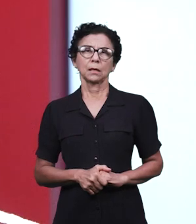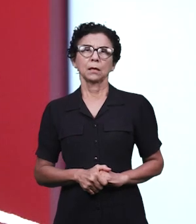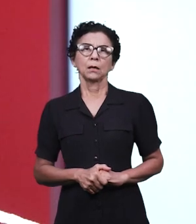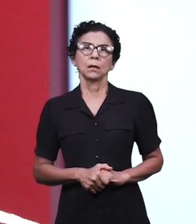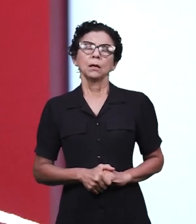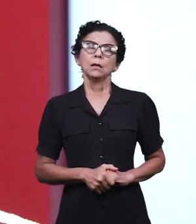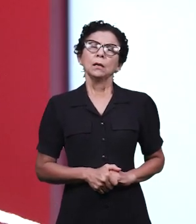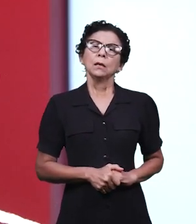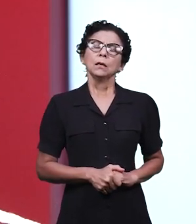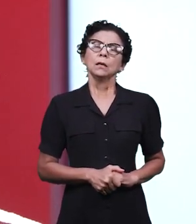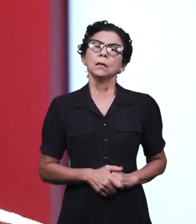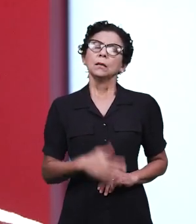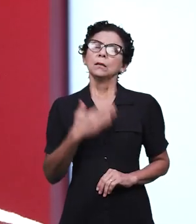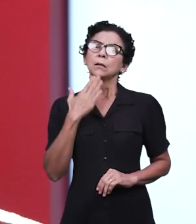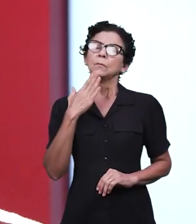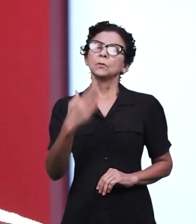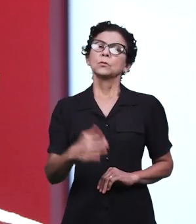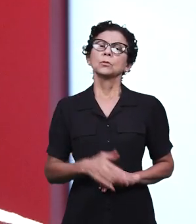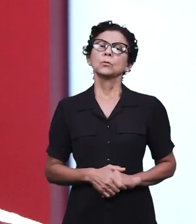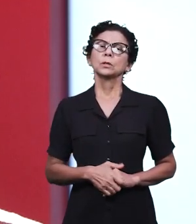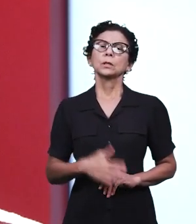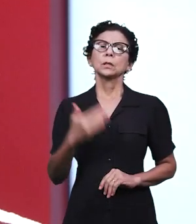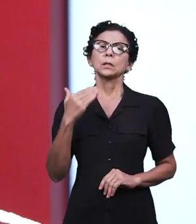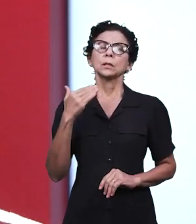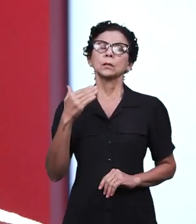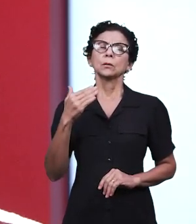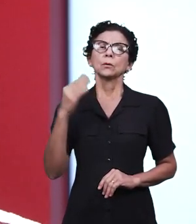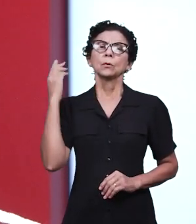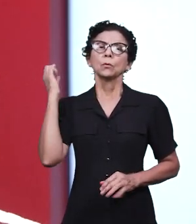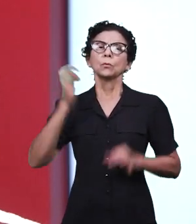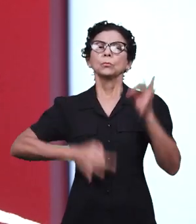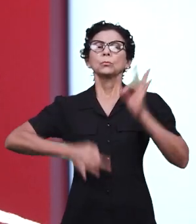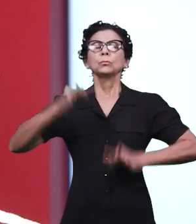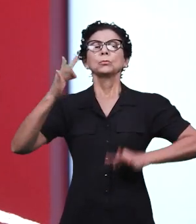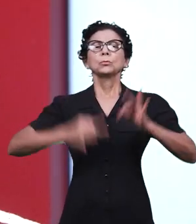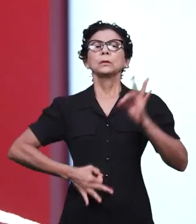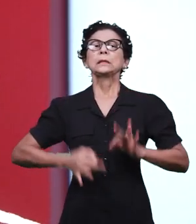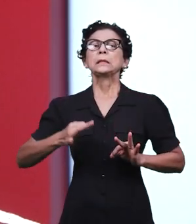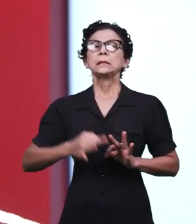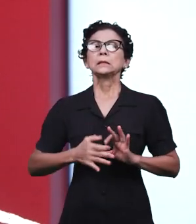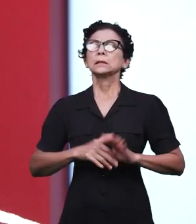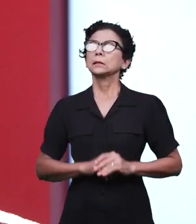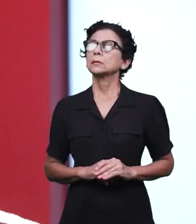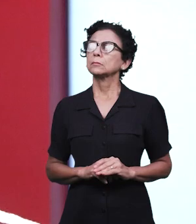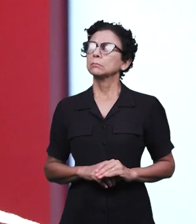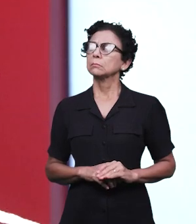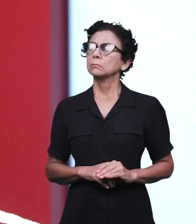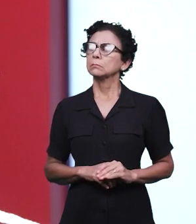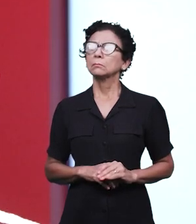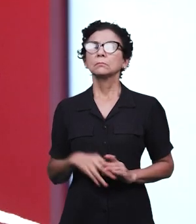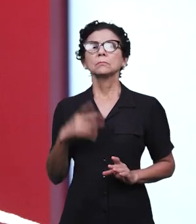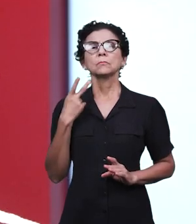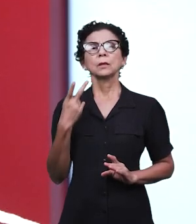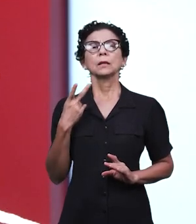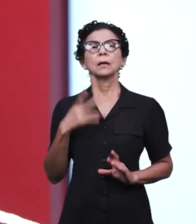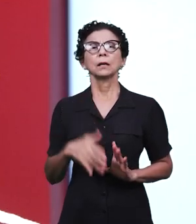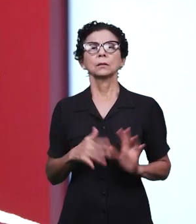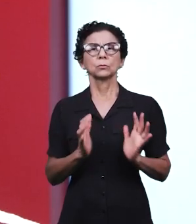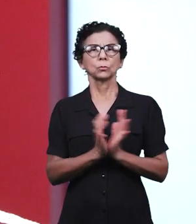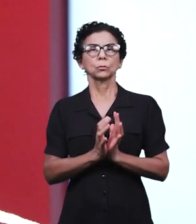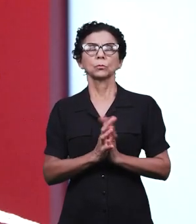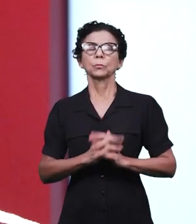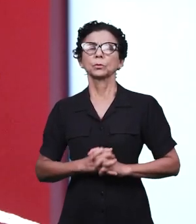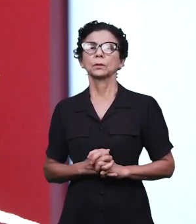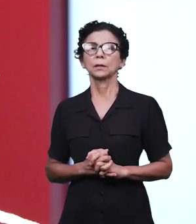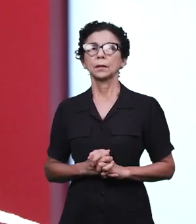o Cláudio Lísias, no relato bíblico, não aparece. E Paulo ainda permanece 2 anos